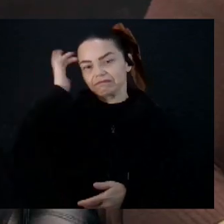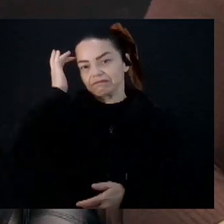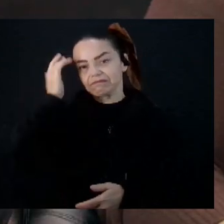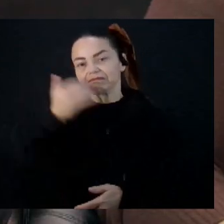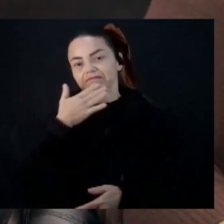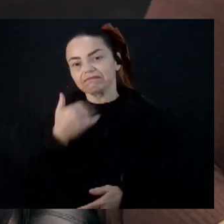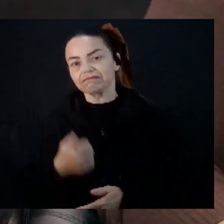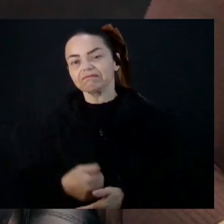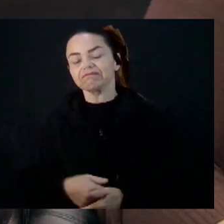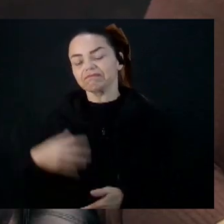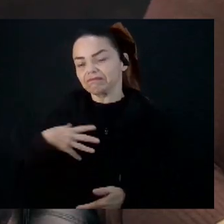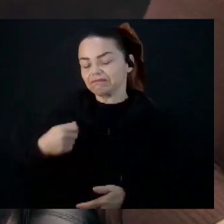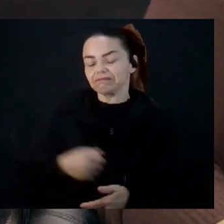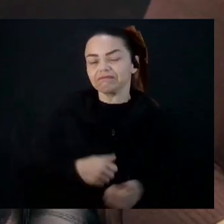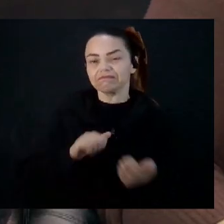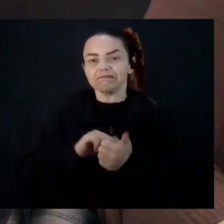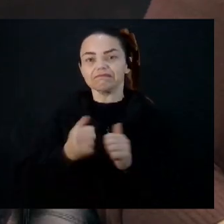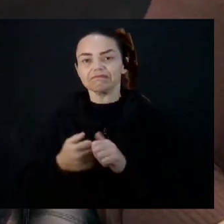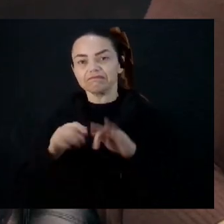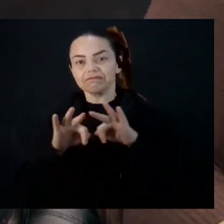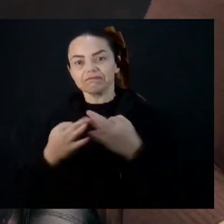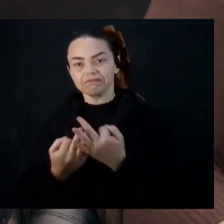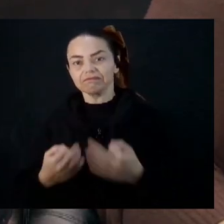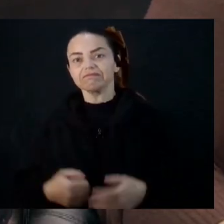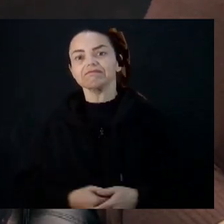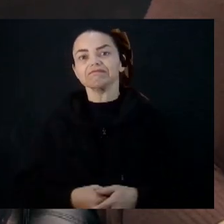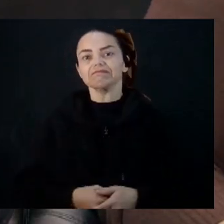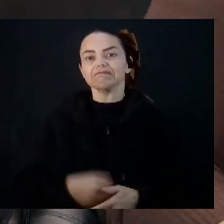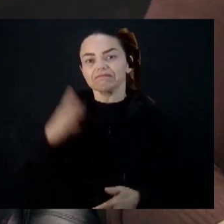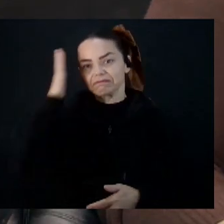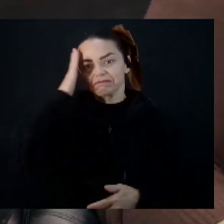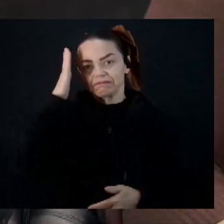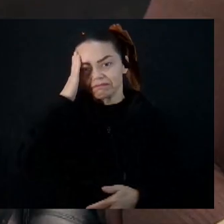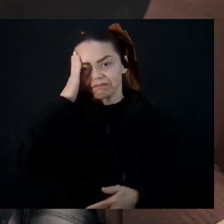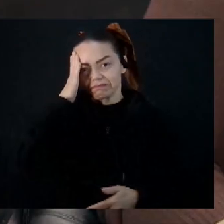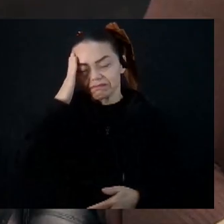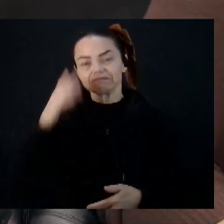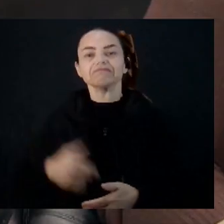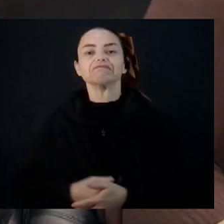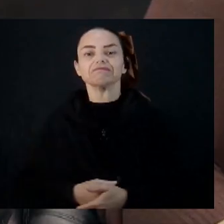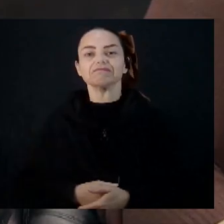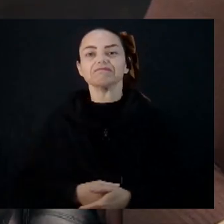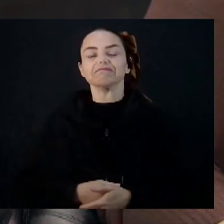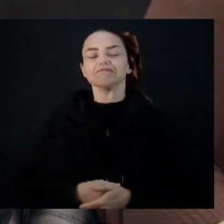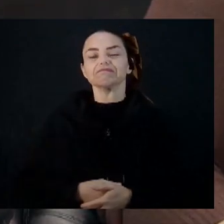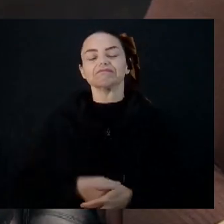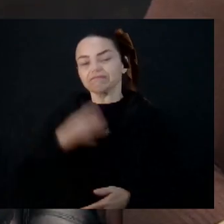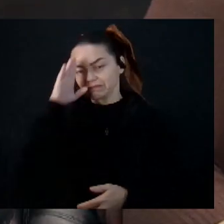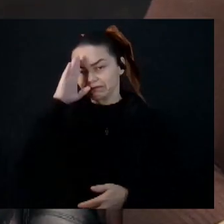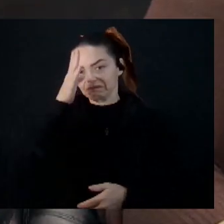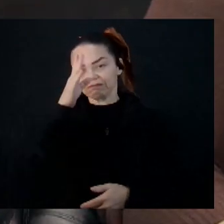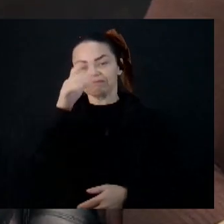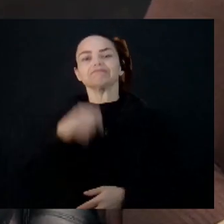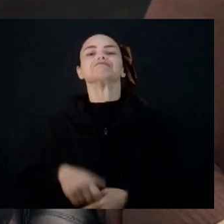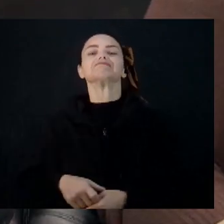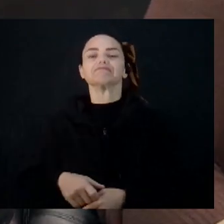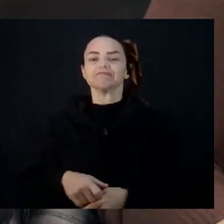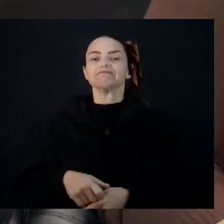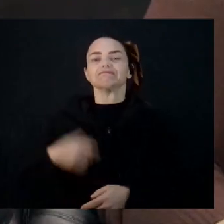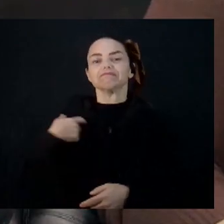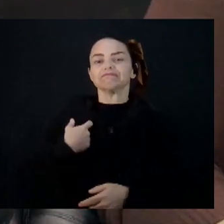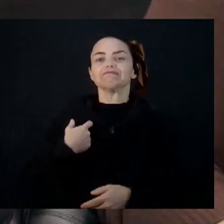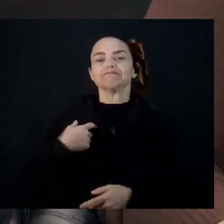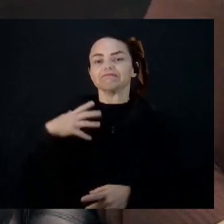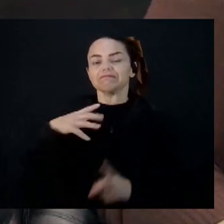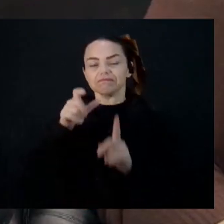que se adequa ali à sua família, mas entendendo que o personagem principal é o seu